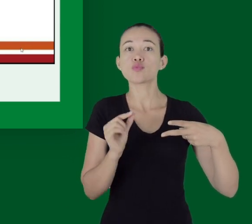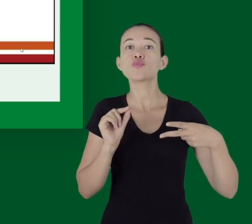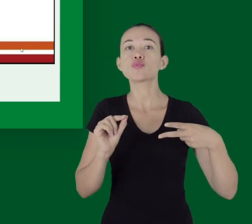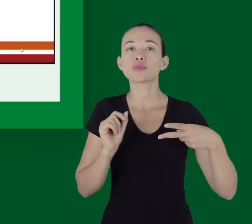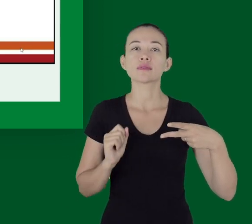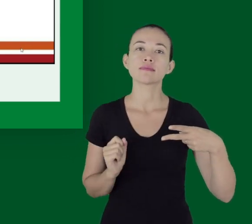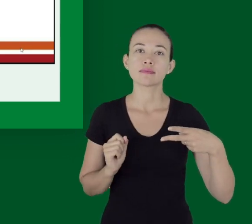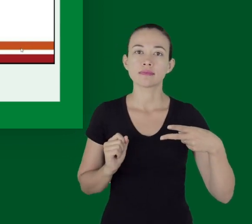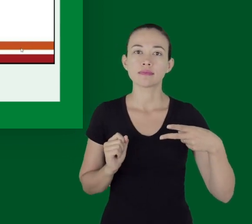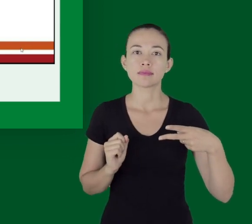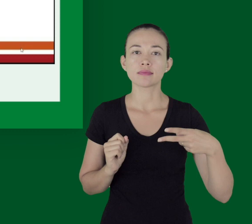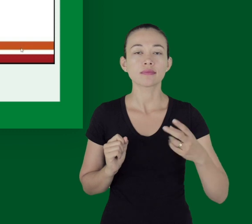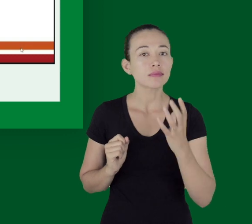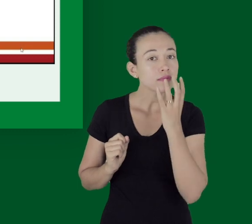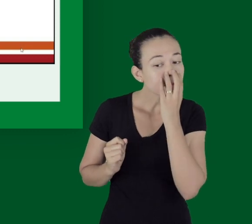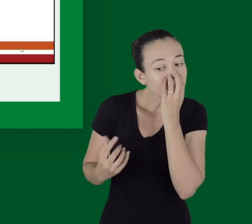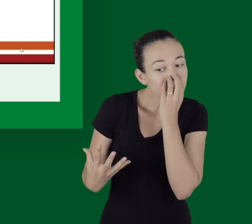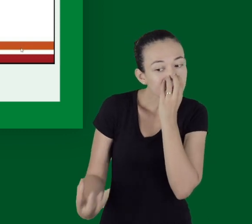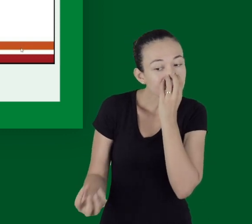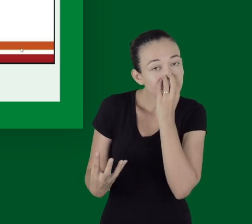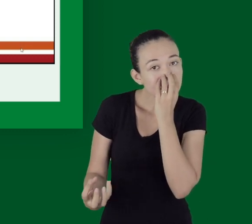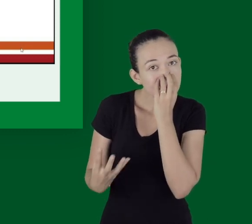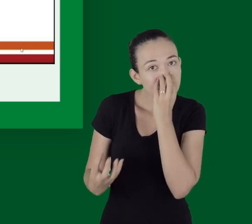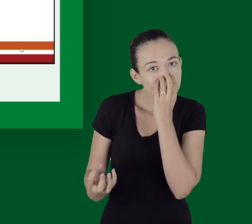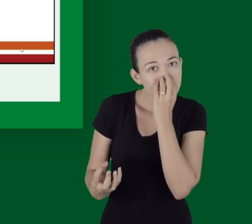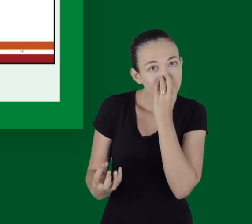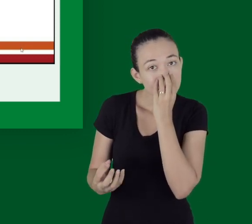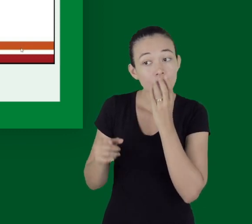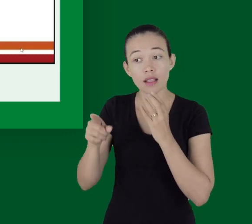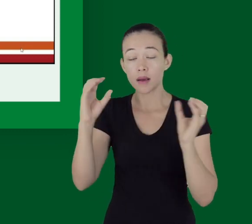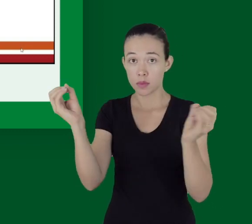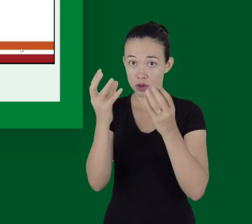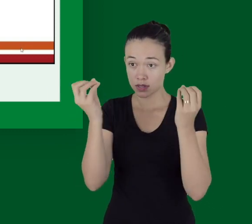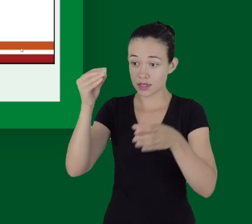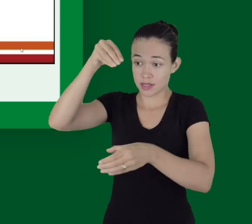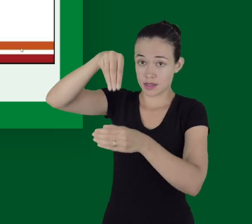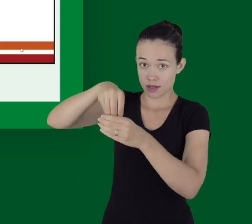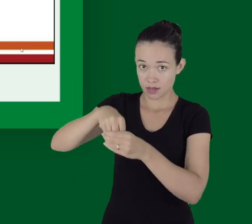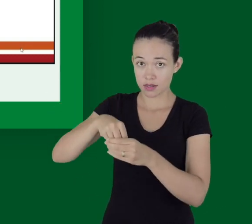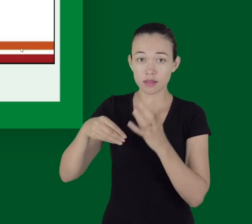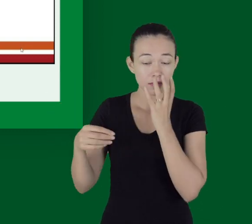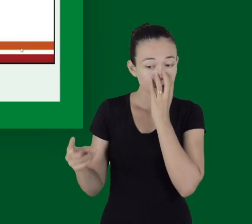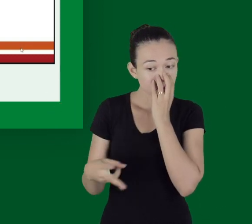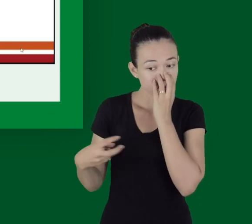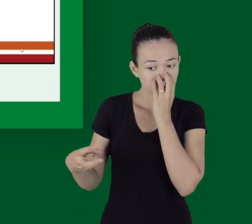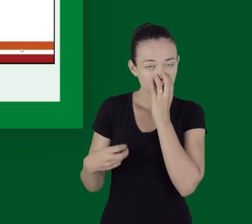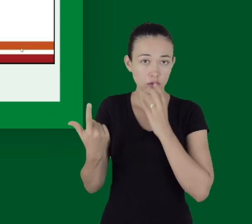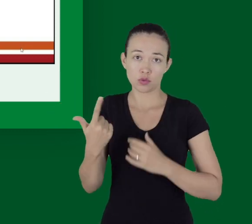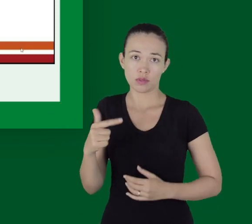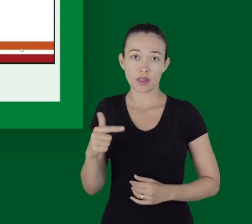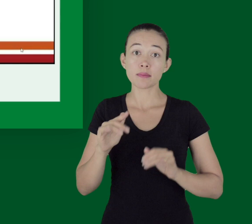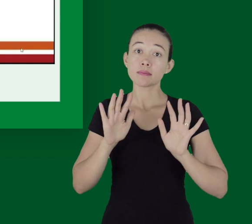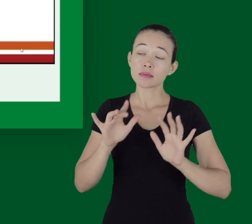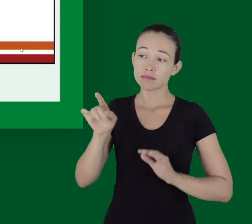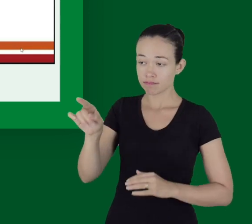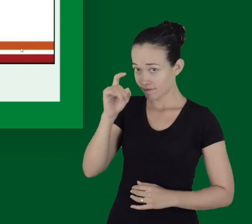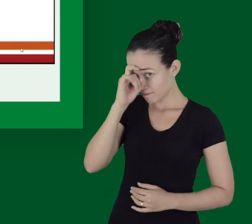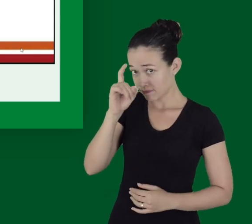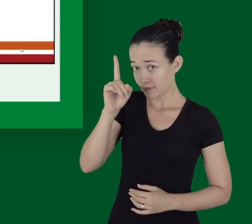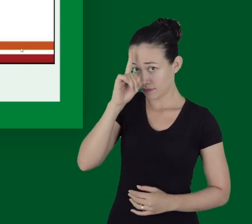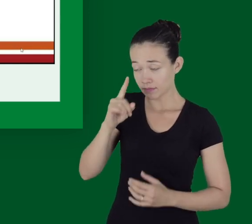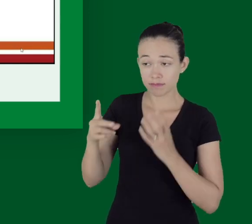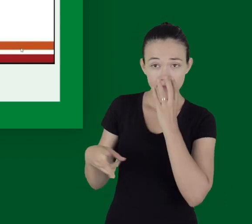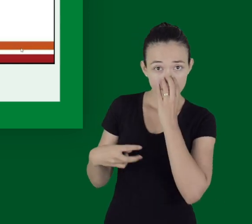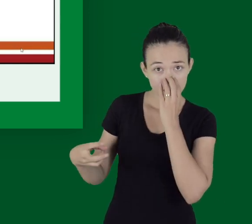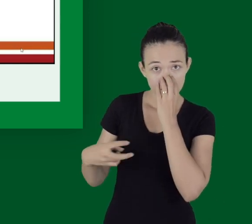nasal, e o alto fluxo seria a máscara não inalante. A gente não tem máscara Venturi na ambulância, mas no pronto-socorro a gente tem máscara Venturi, que